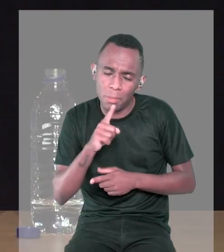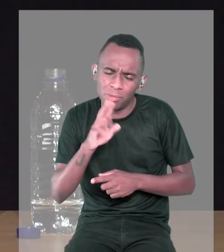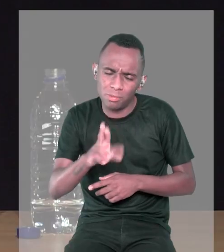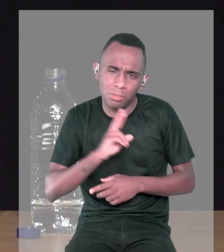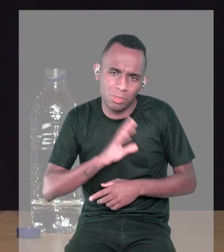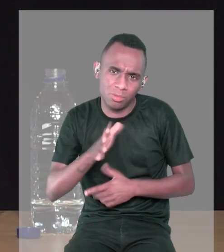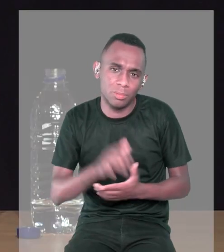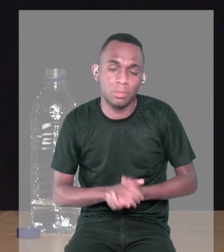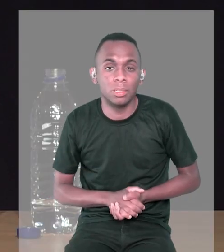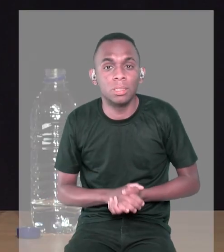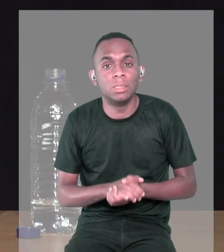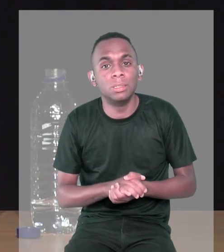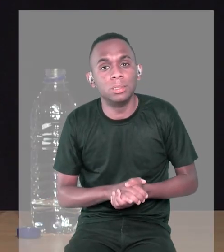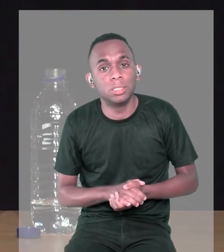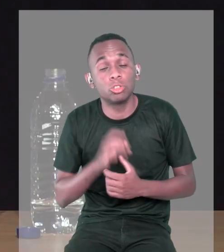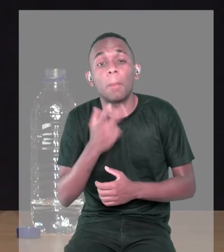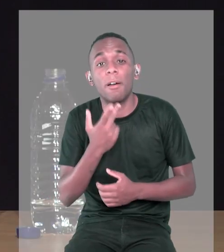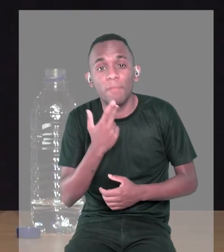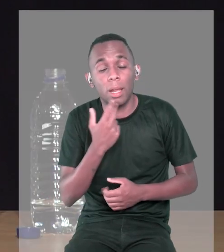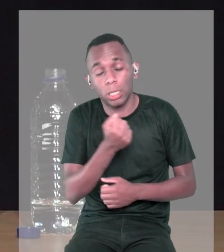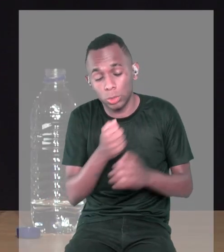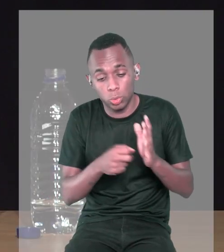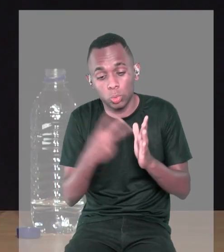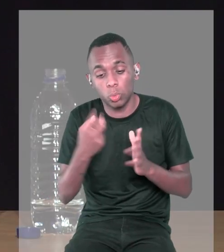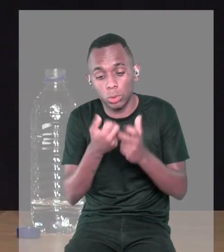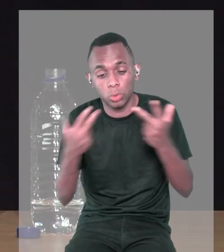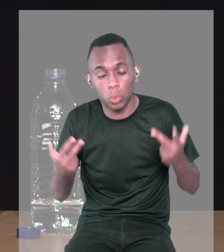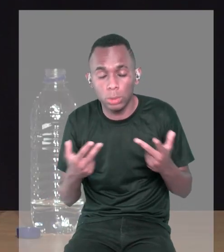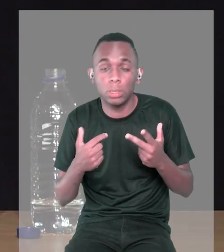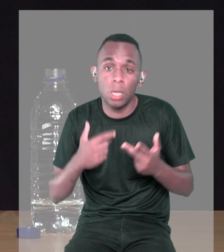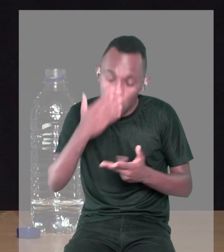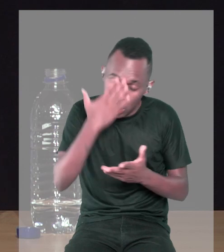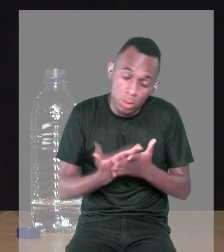que eu tentei sublinhar também foi como,